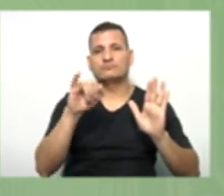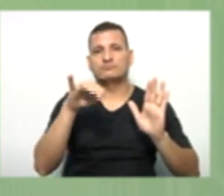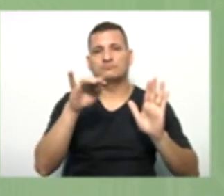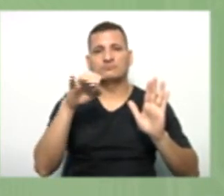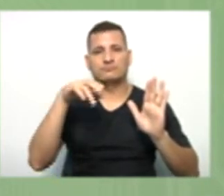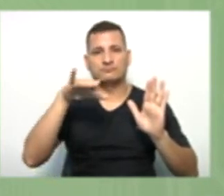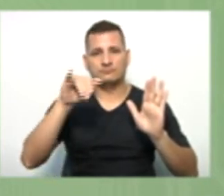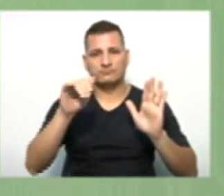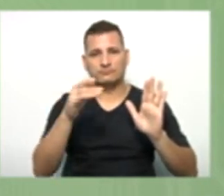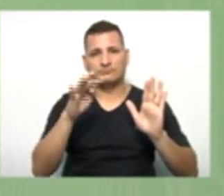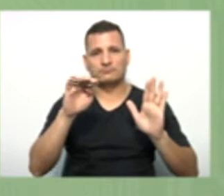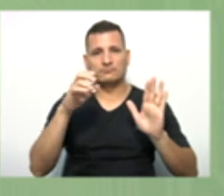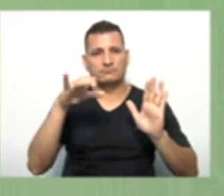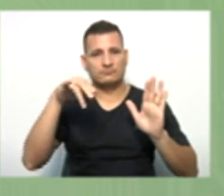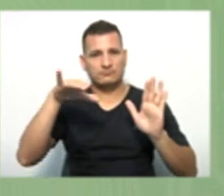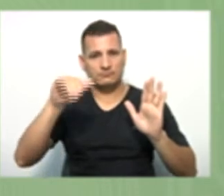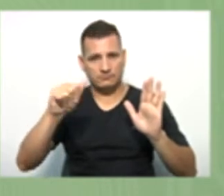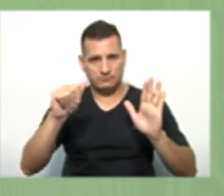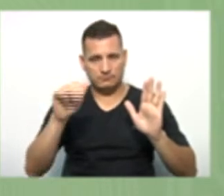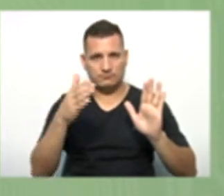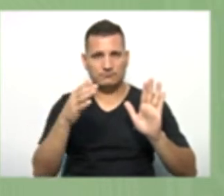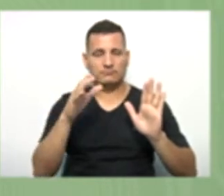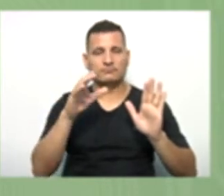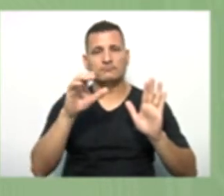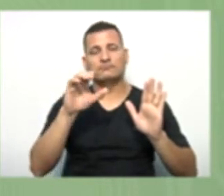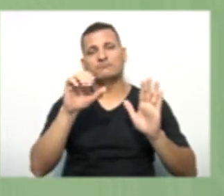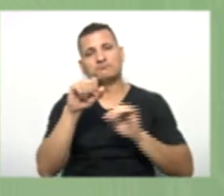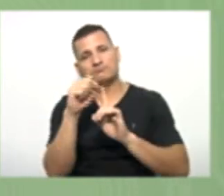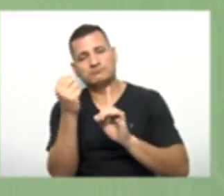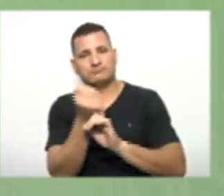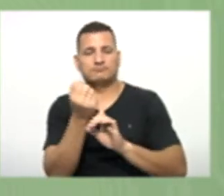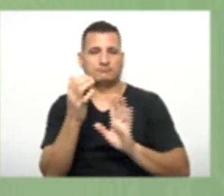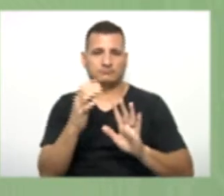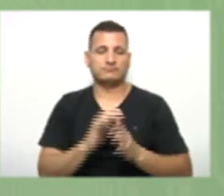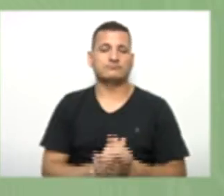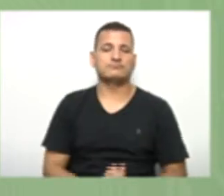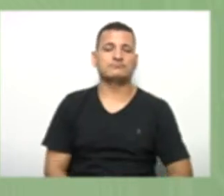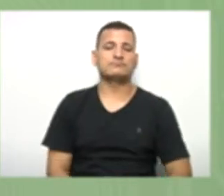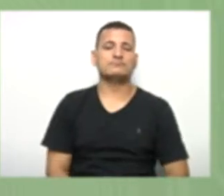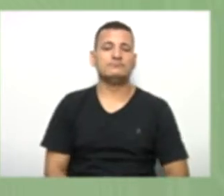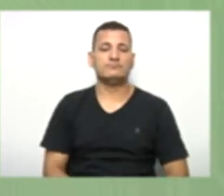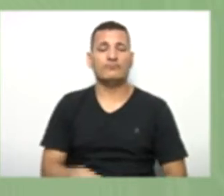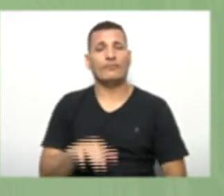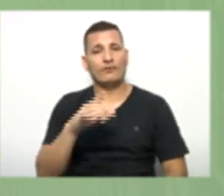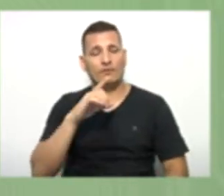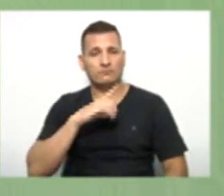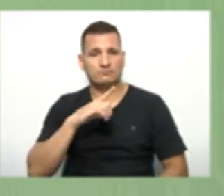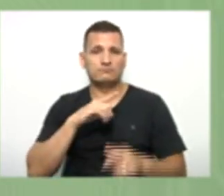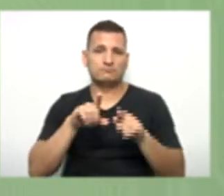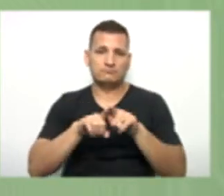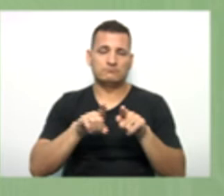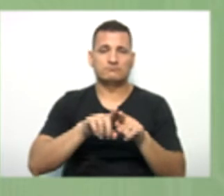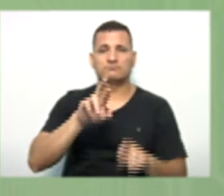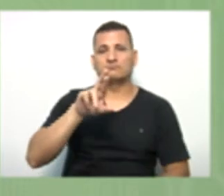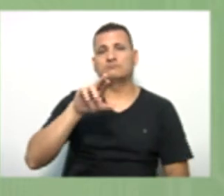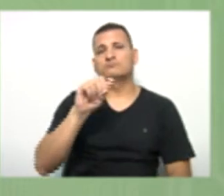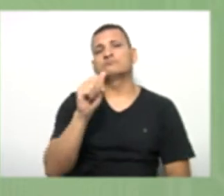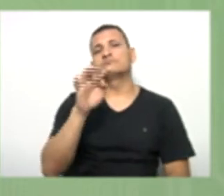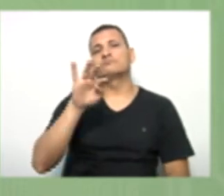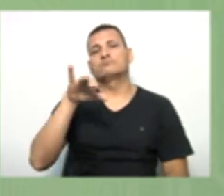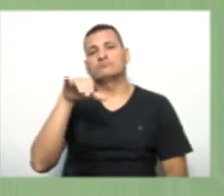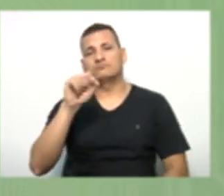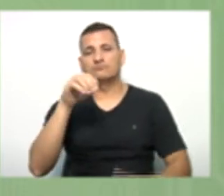Educacional e Social. E lembrando que o ato cooperativo, nós também temos a constituição da RATS e da